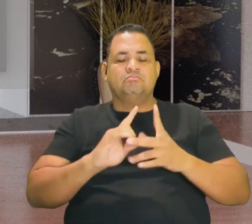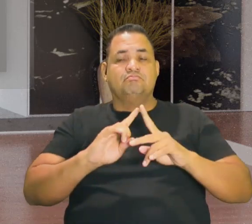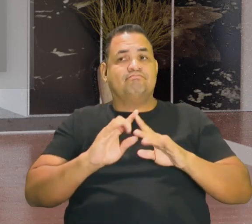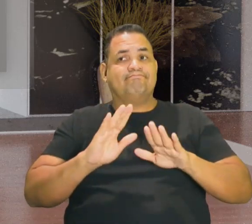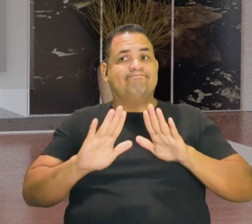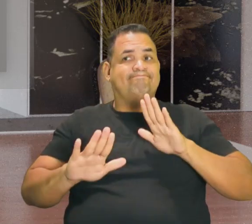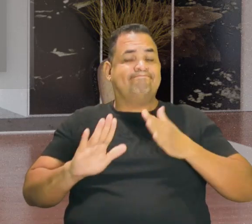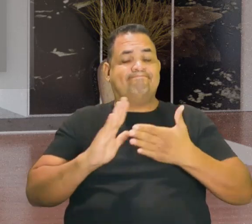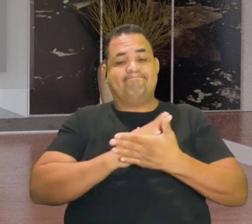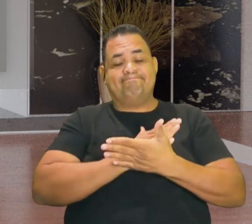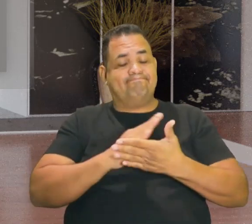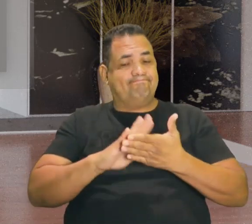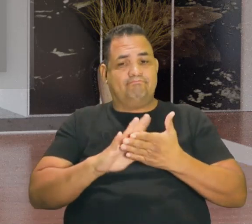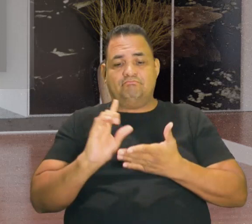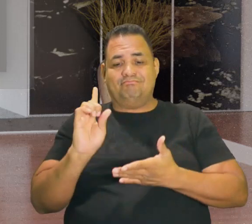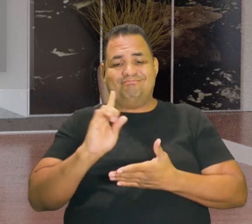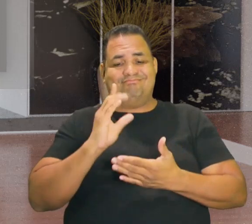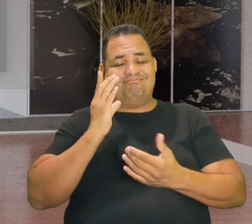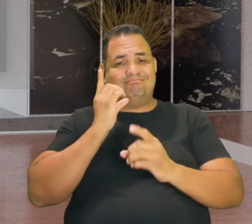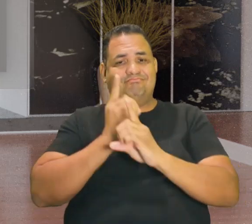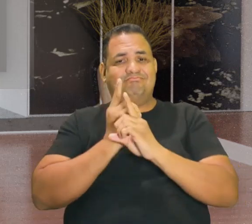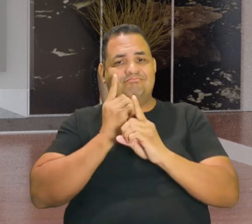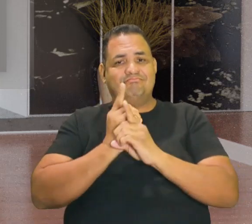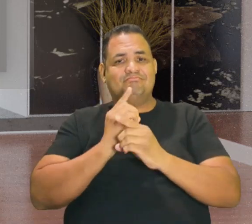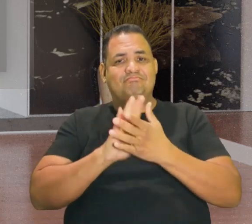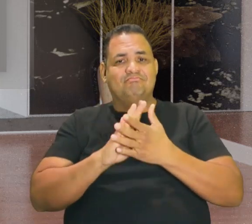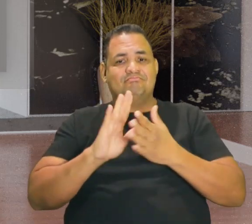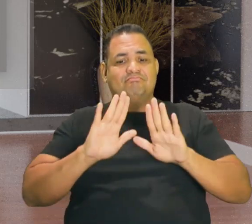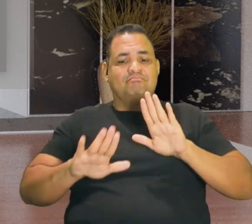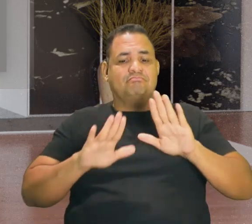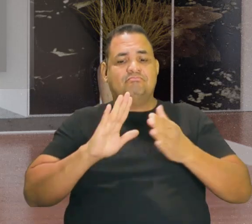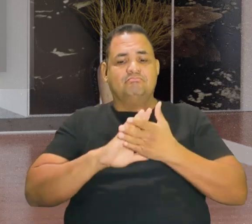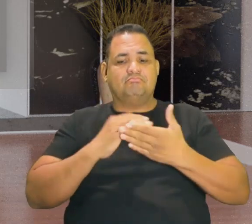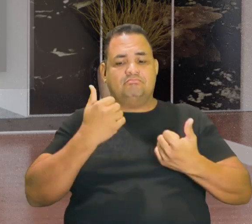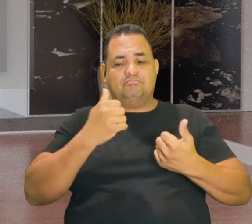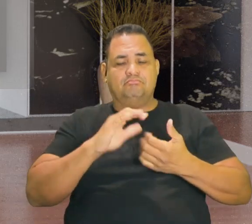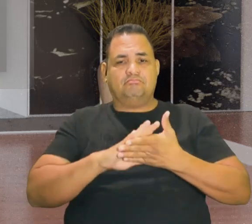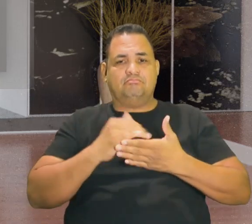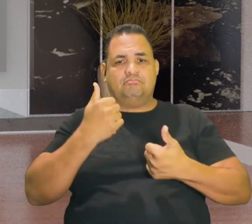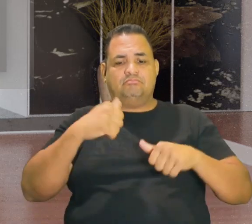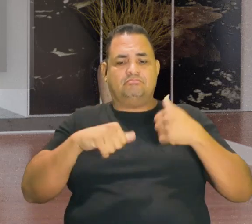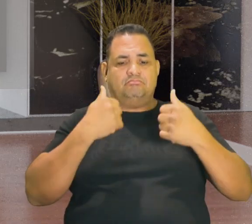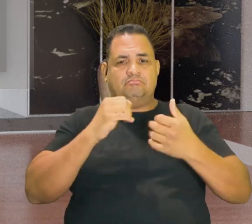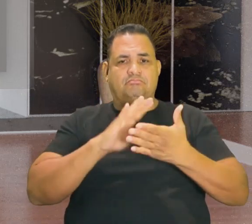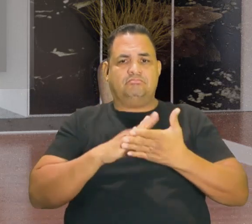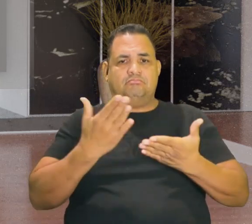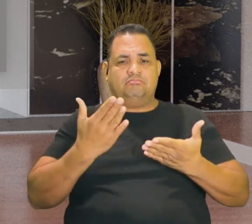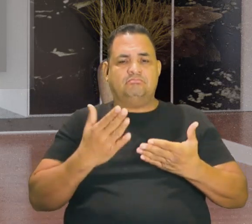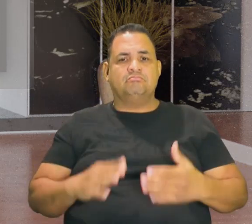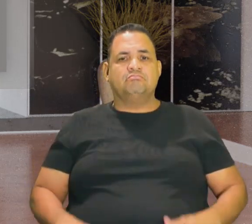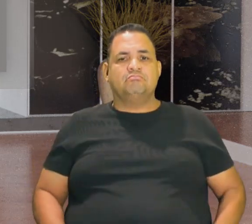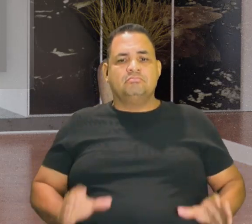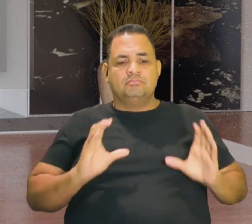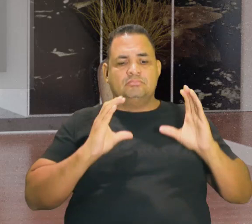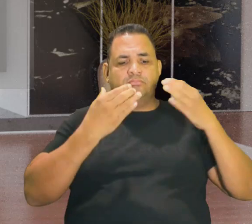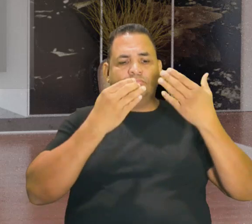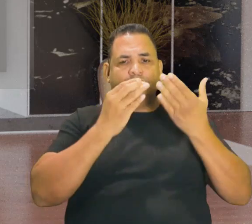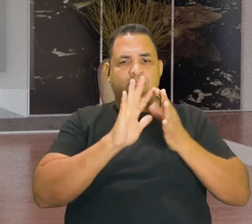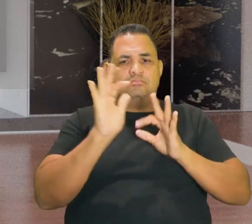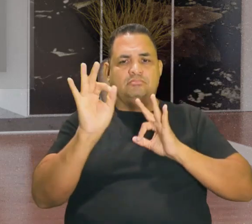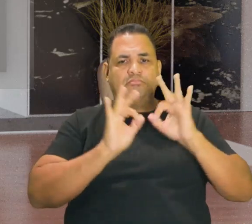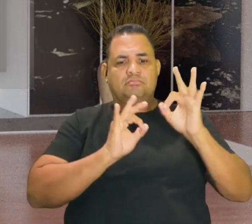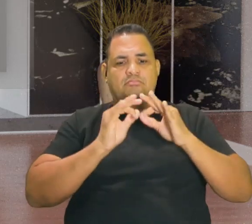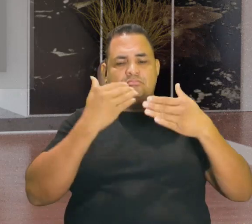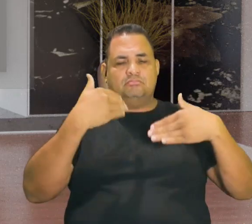porque depende né o avaliador As bancas do Enem muitas vezes não abordam